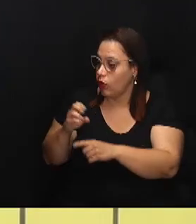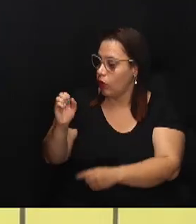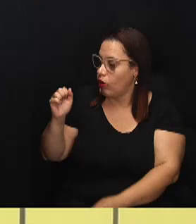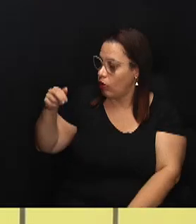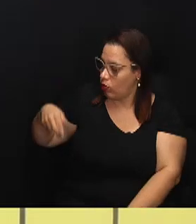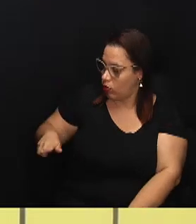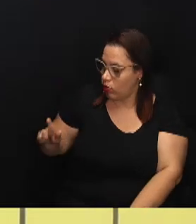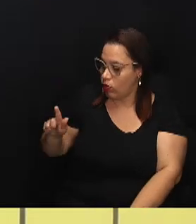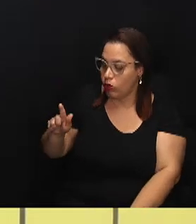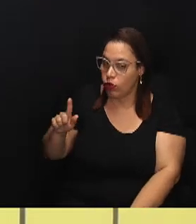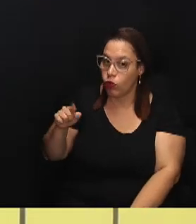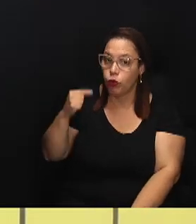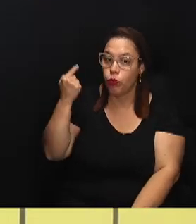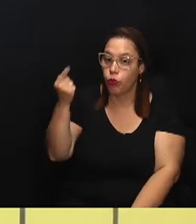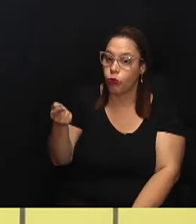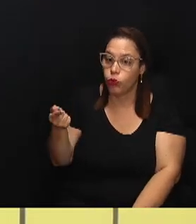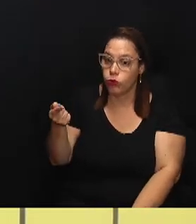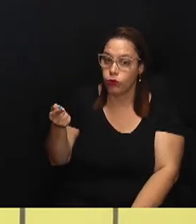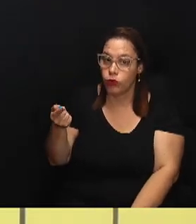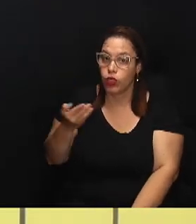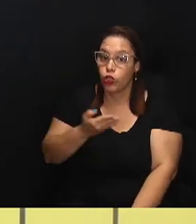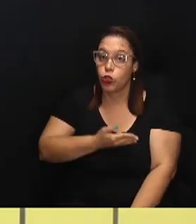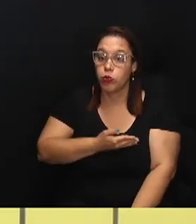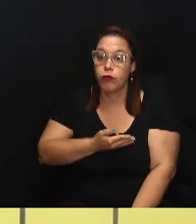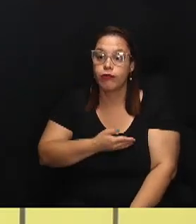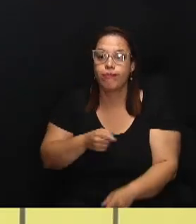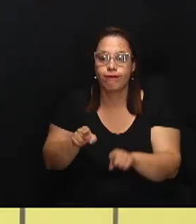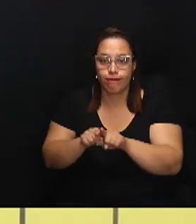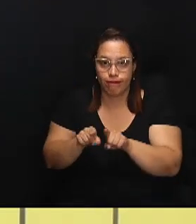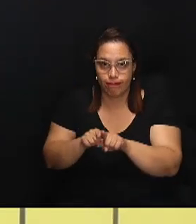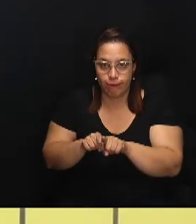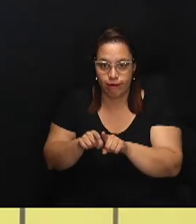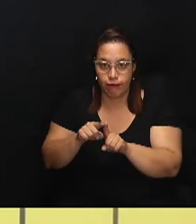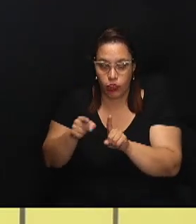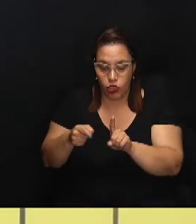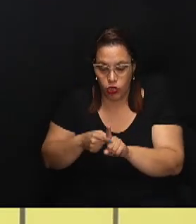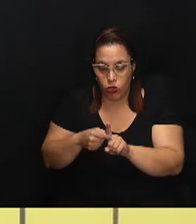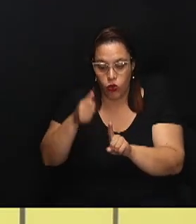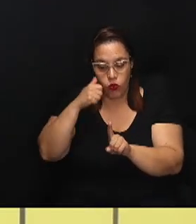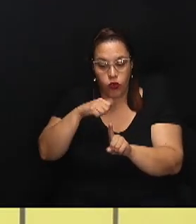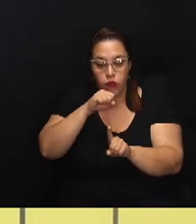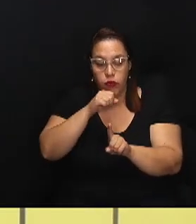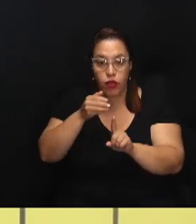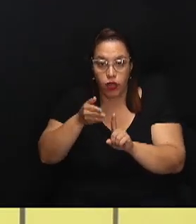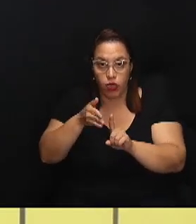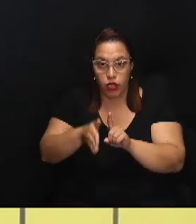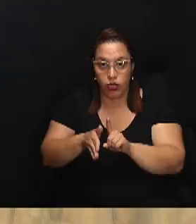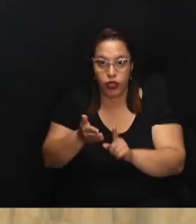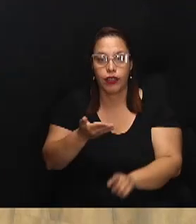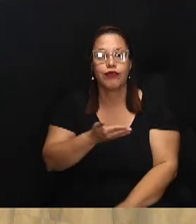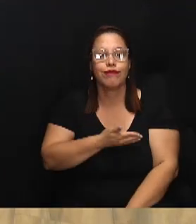verdade, um pouco depois, através de uma amiga que também foi mãe de prematuros. Aquela